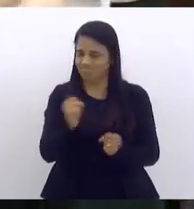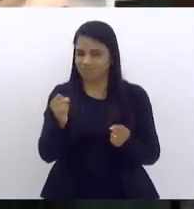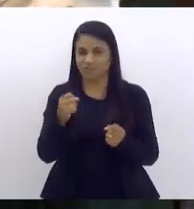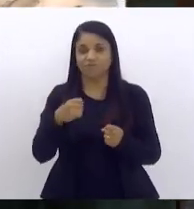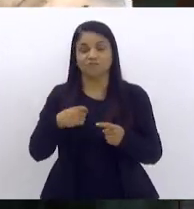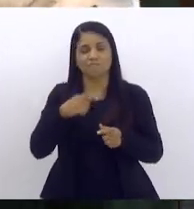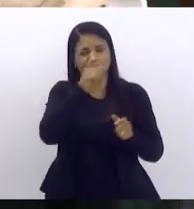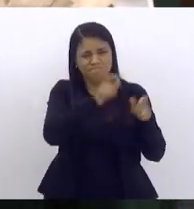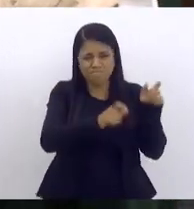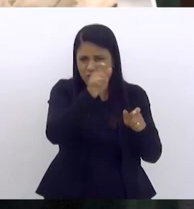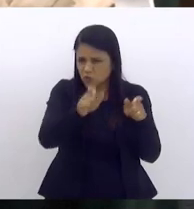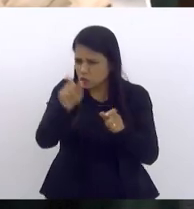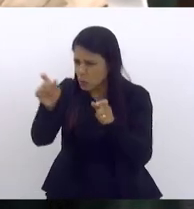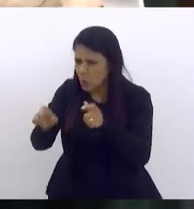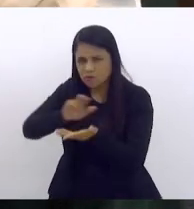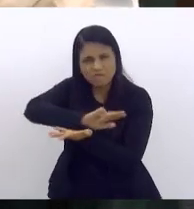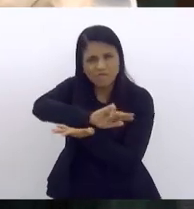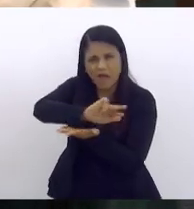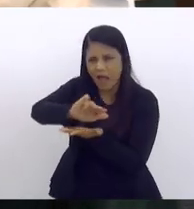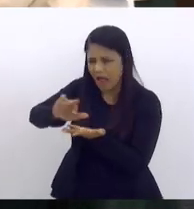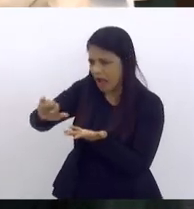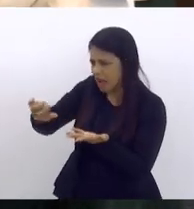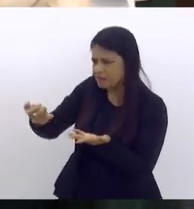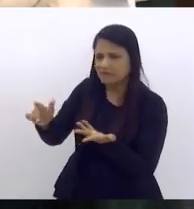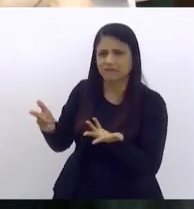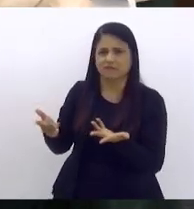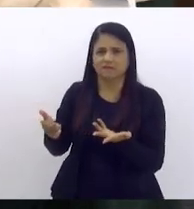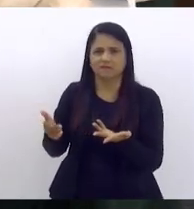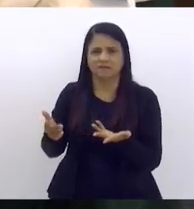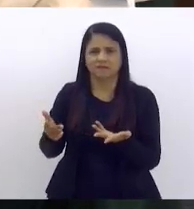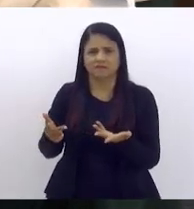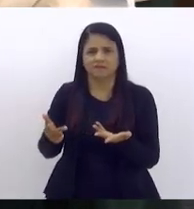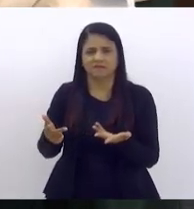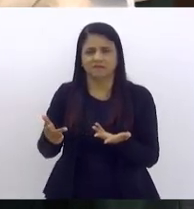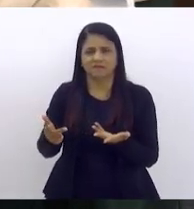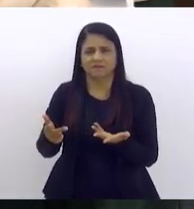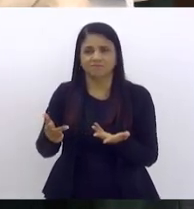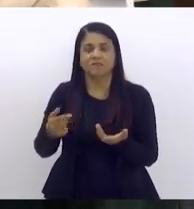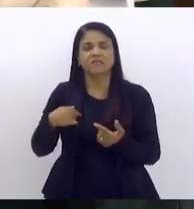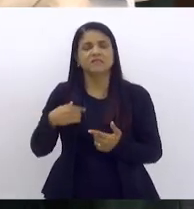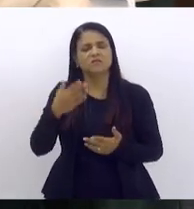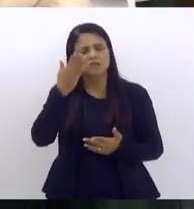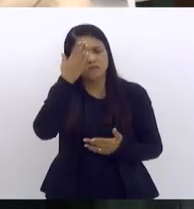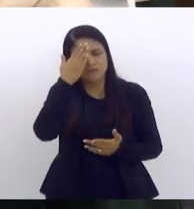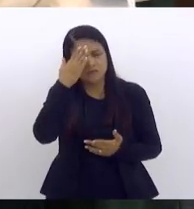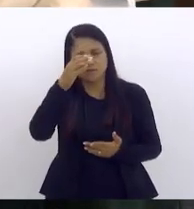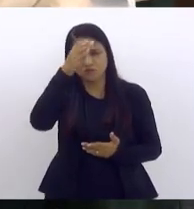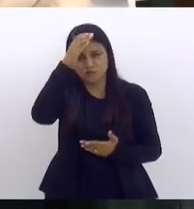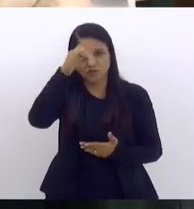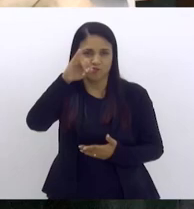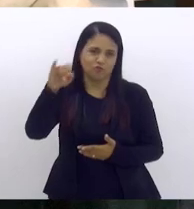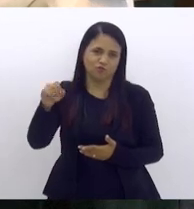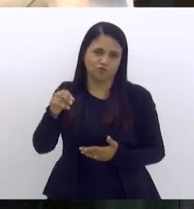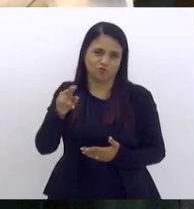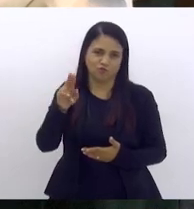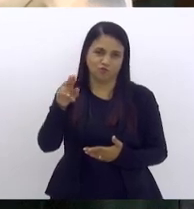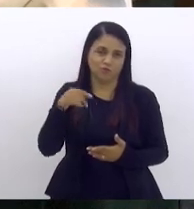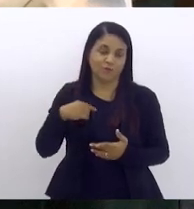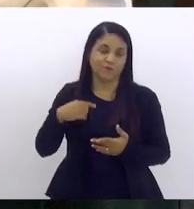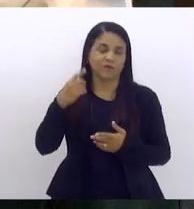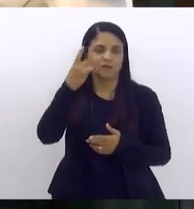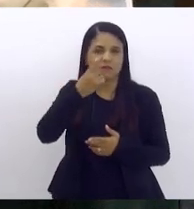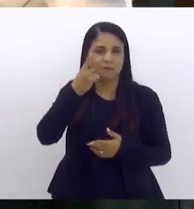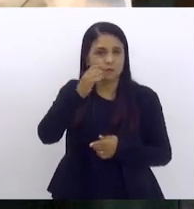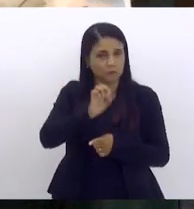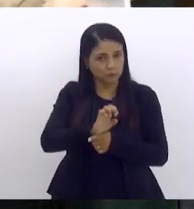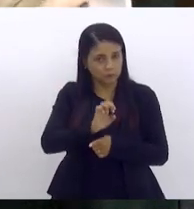ali com ele, mas, ô, deputada Tia Ju, eu sei que todos os deputados aqui são deputados do Estado inteiro, tá? Mas eu